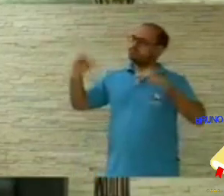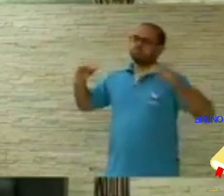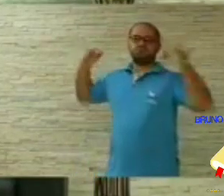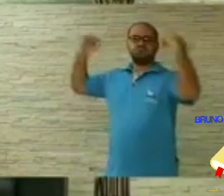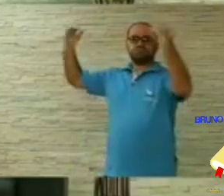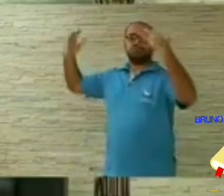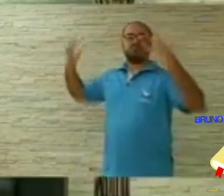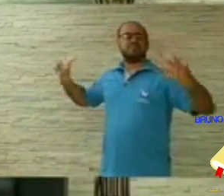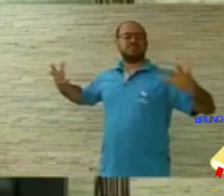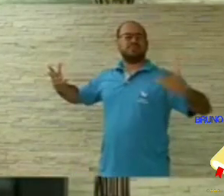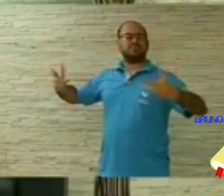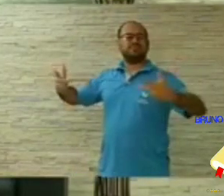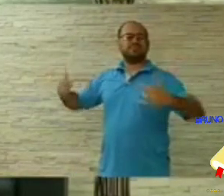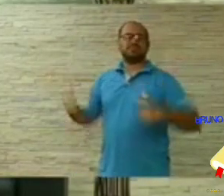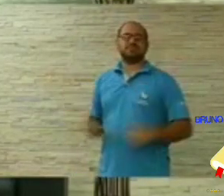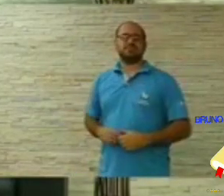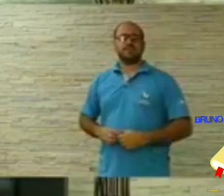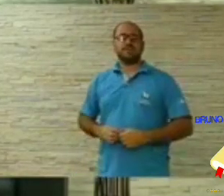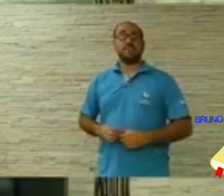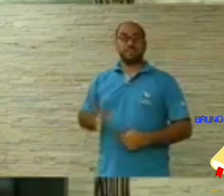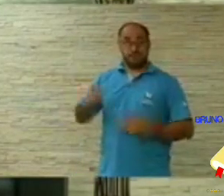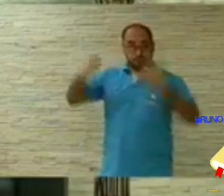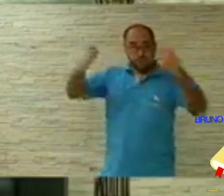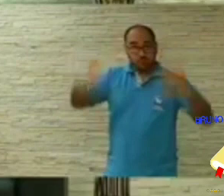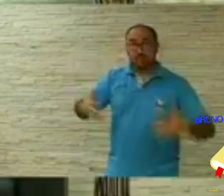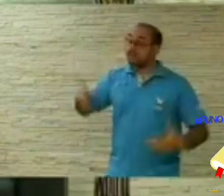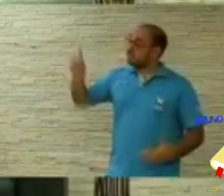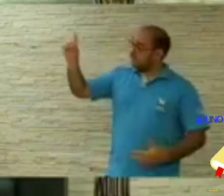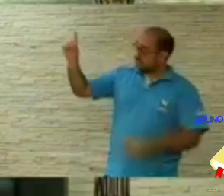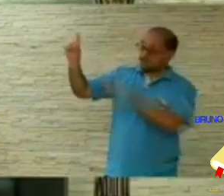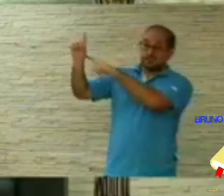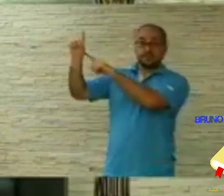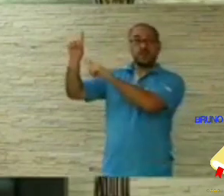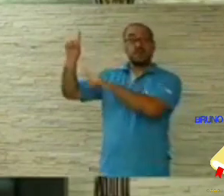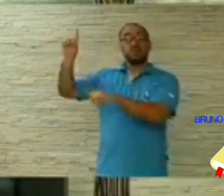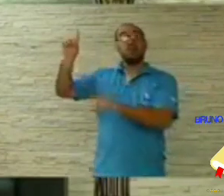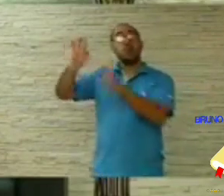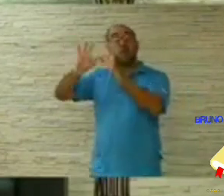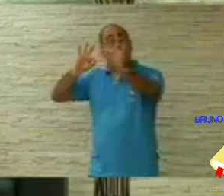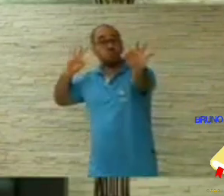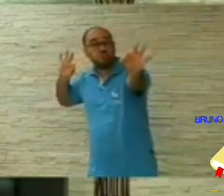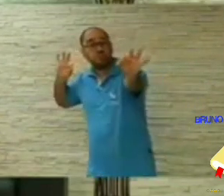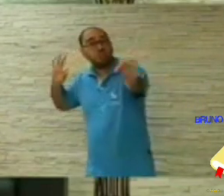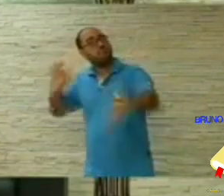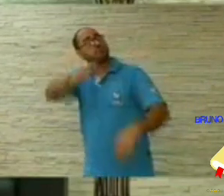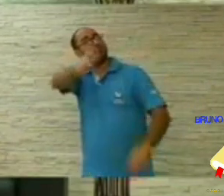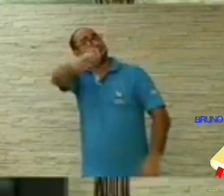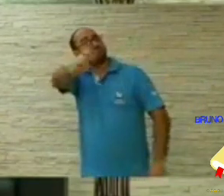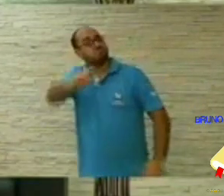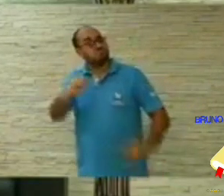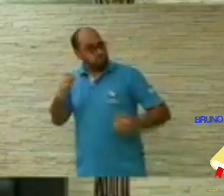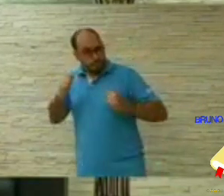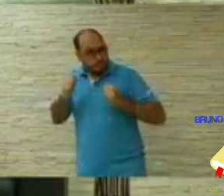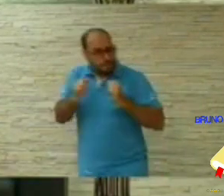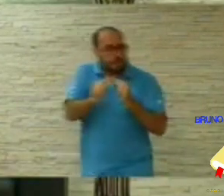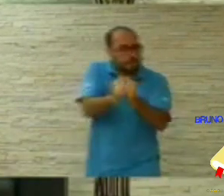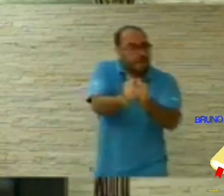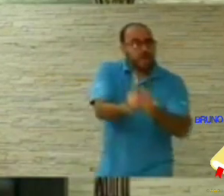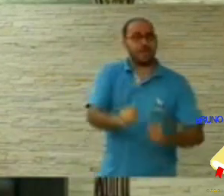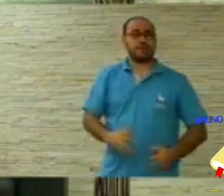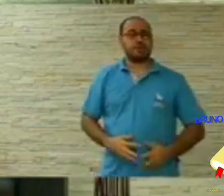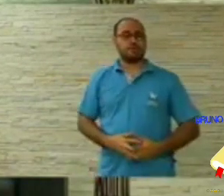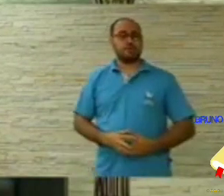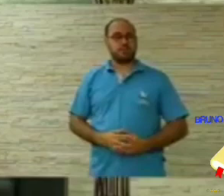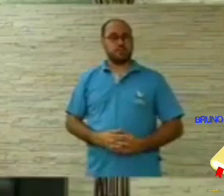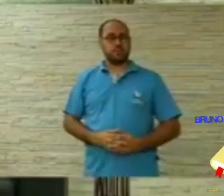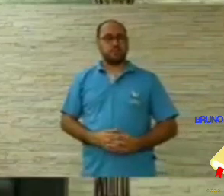apresenta também que Ele é um Deus presente na sua vida. Talvez eu esteja falando aqui para uma família que está enfrentando